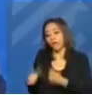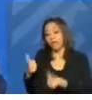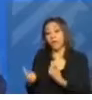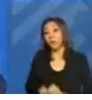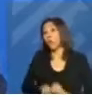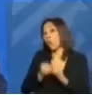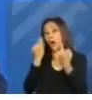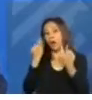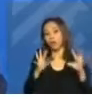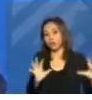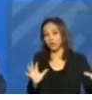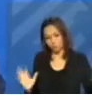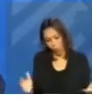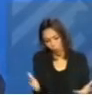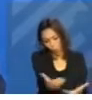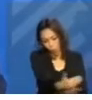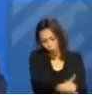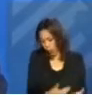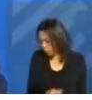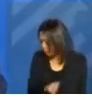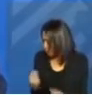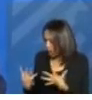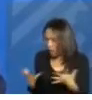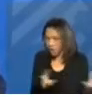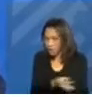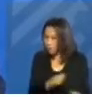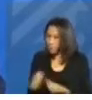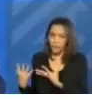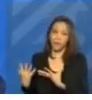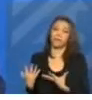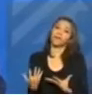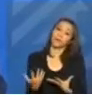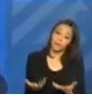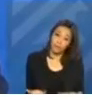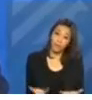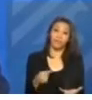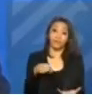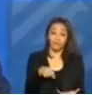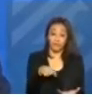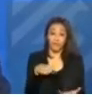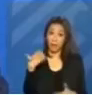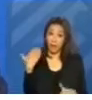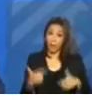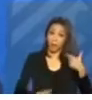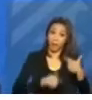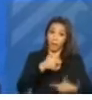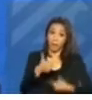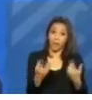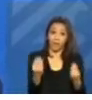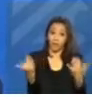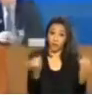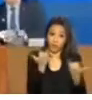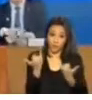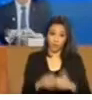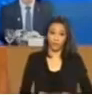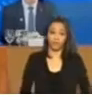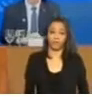mas esta é a parcela que vai ser mais intenso do ponto de vista de informação.